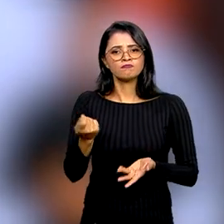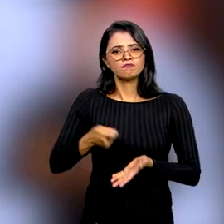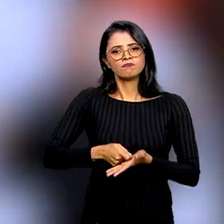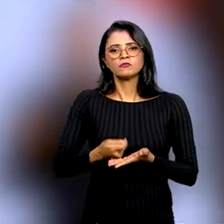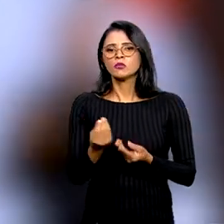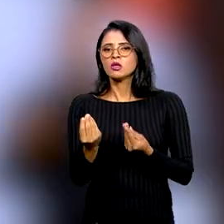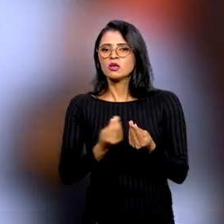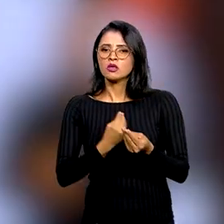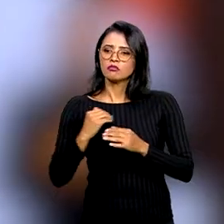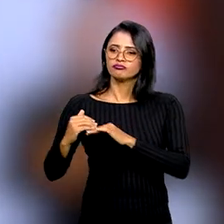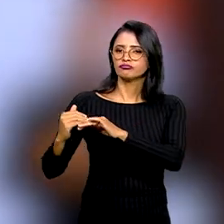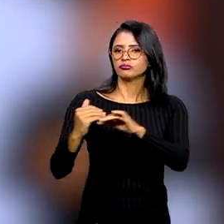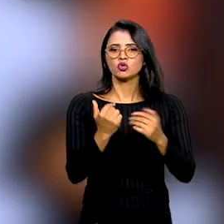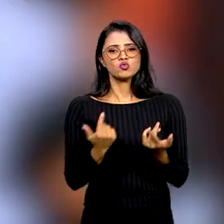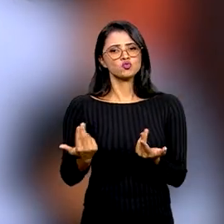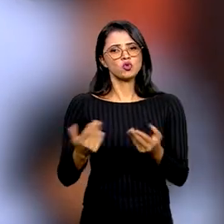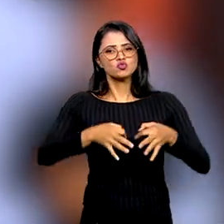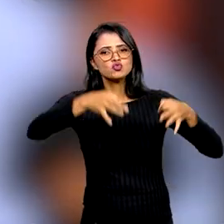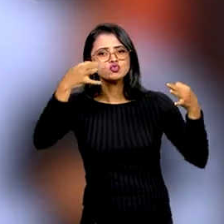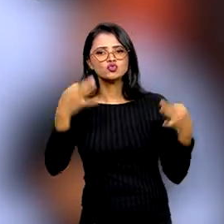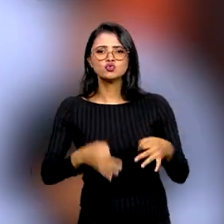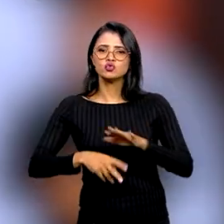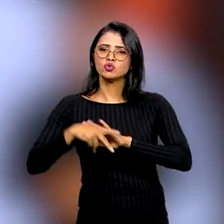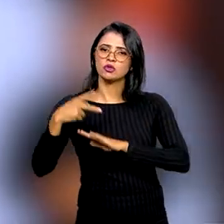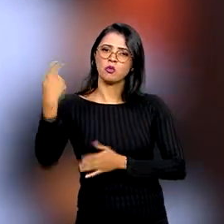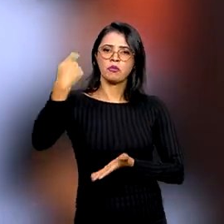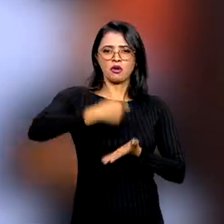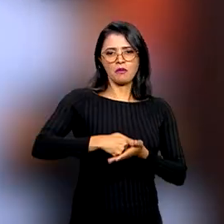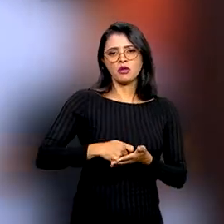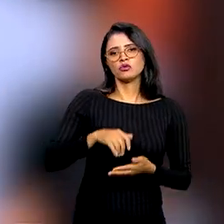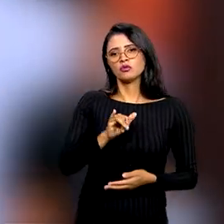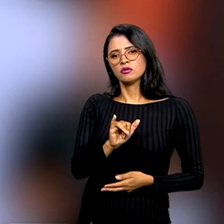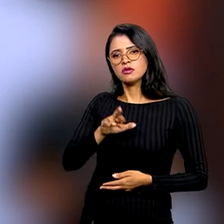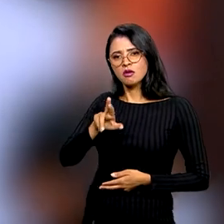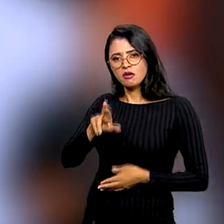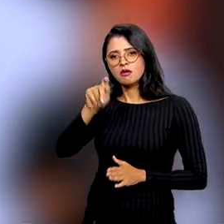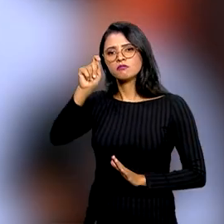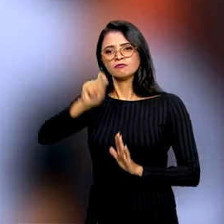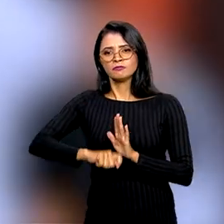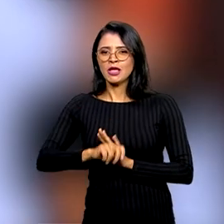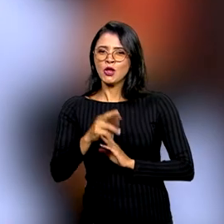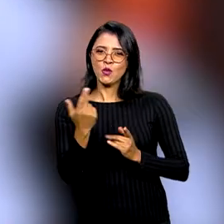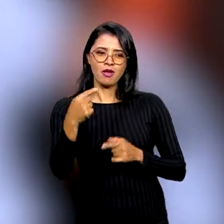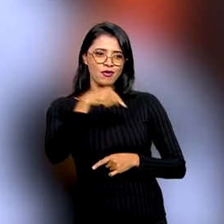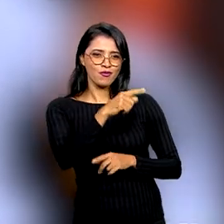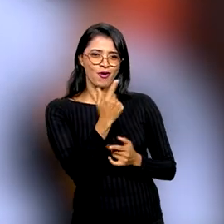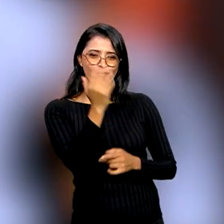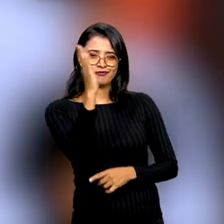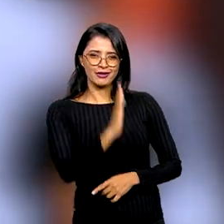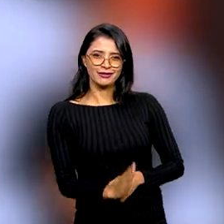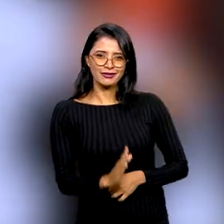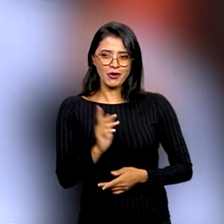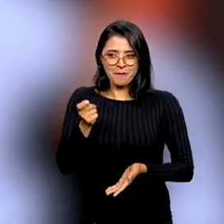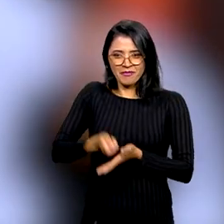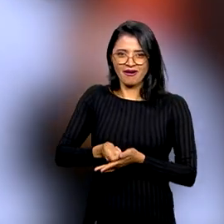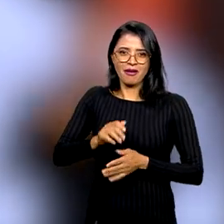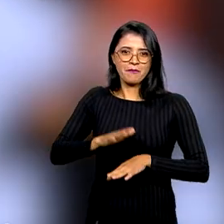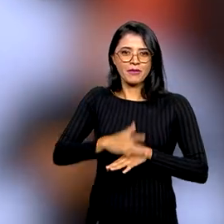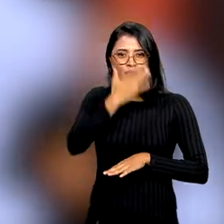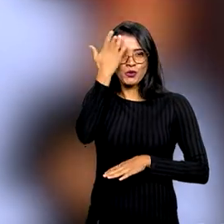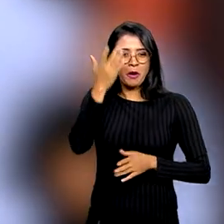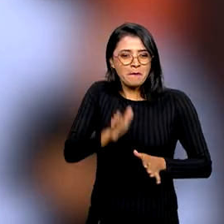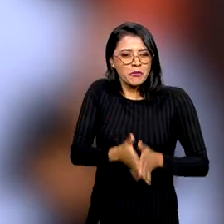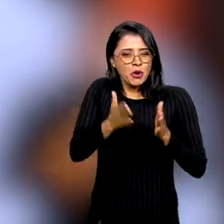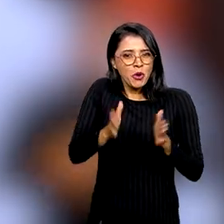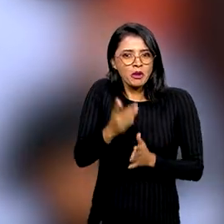contribuição equânime, mais justa do pagamento do imposto de renda. Não é como aqui no Brasil, que quem paga mais é o mais pobre.